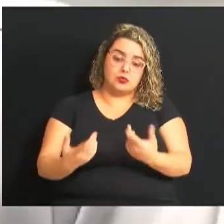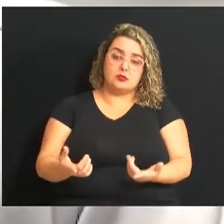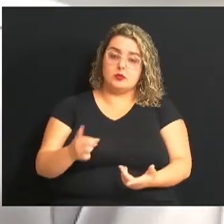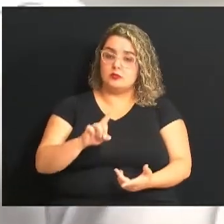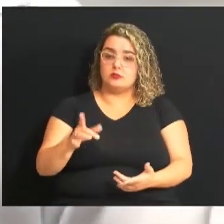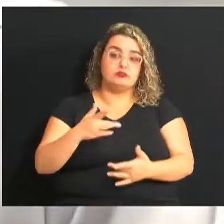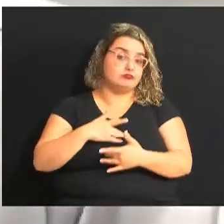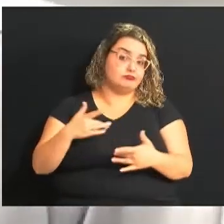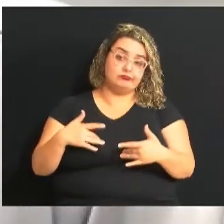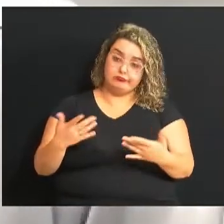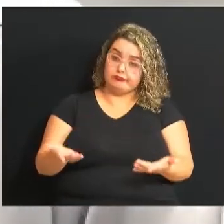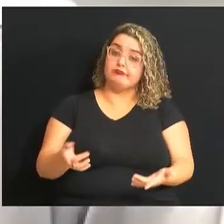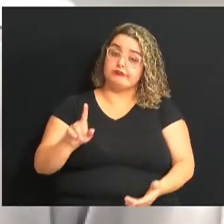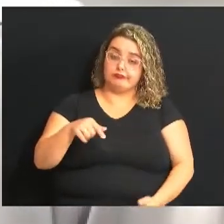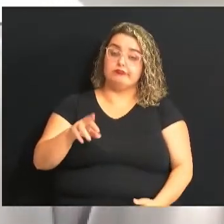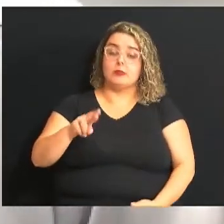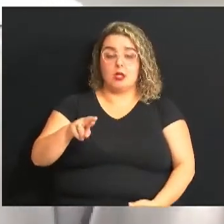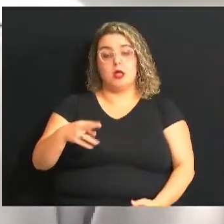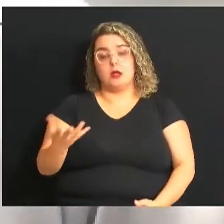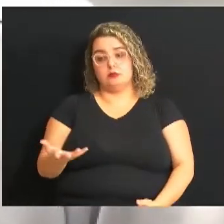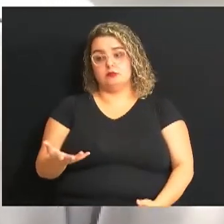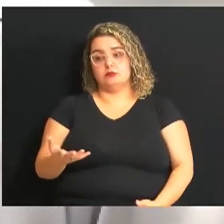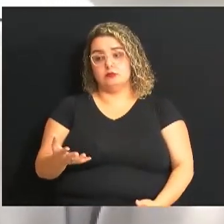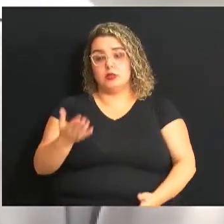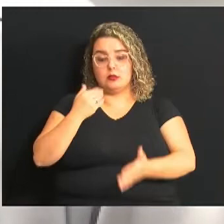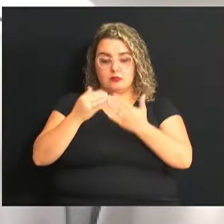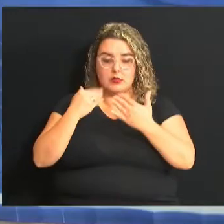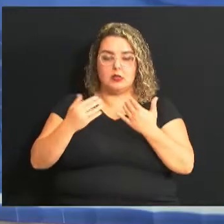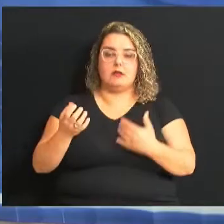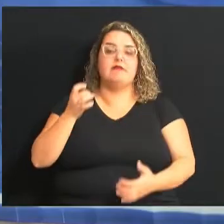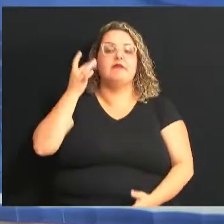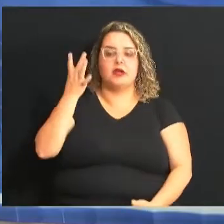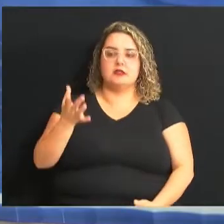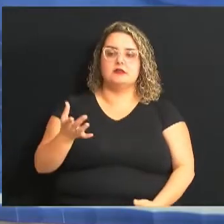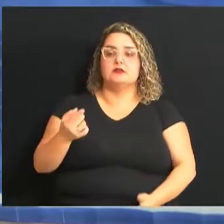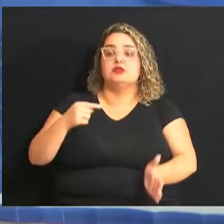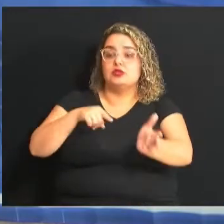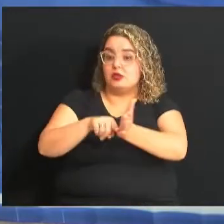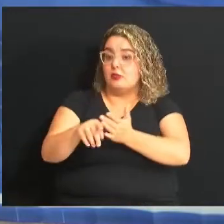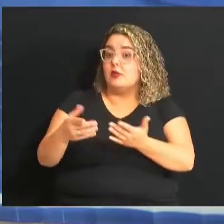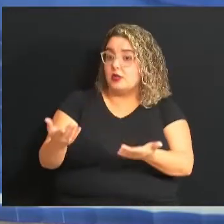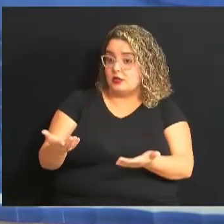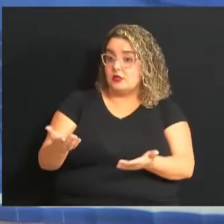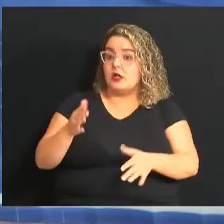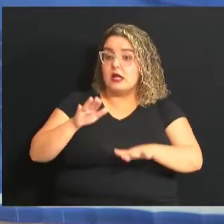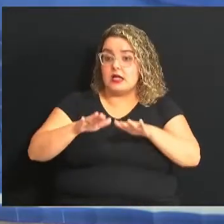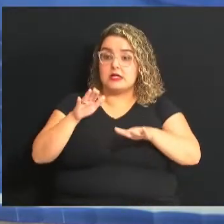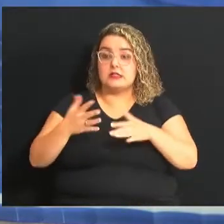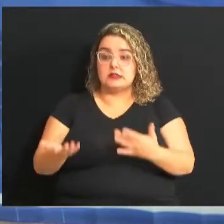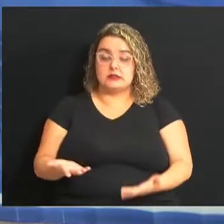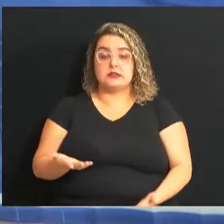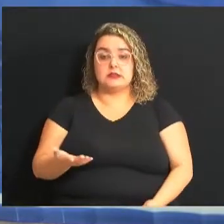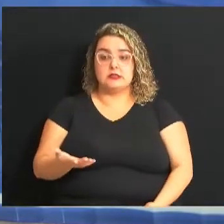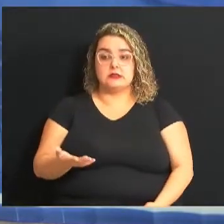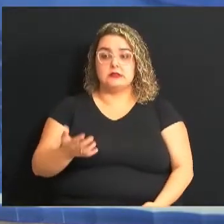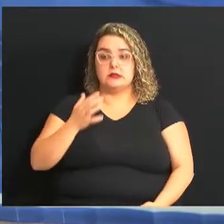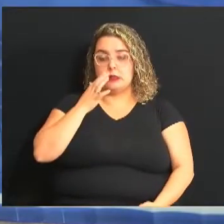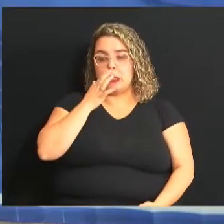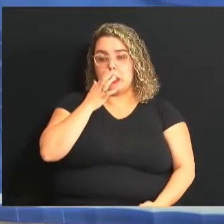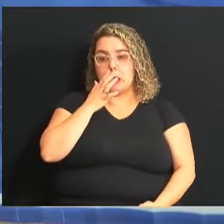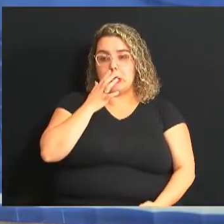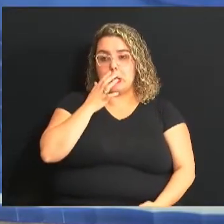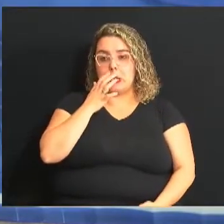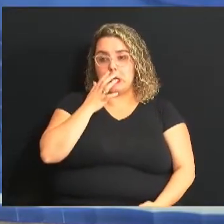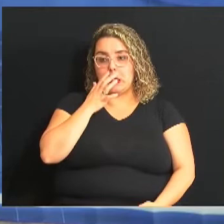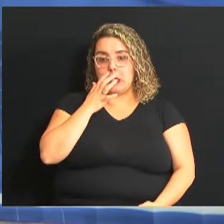saudáveis por conta disso, porque eles são muito absorvidos. Doutor, eu até ia te perguntar isso, né? Às vezes a gente acaba sendo,